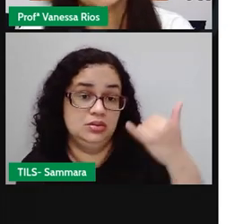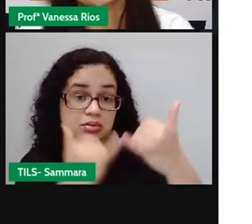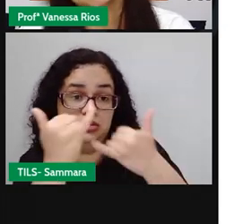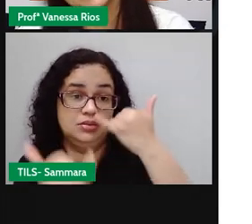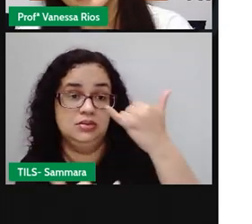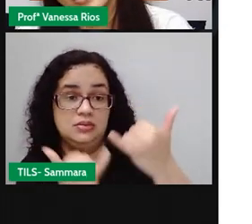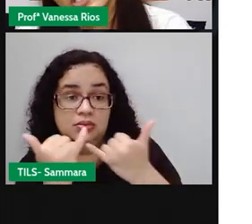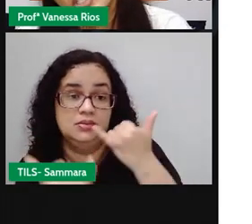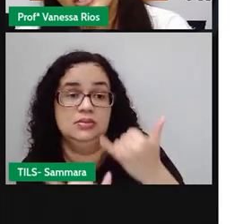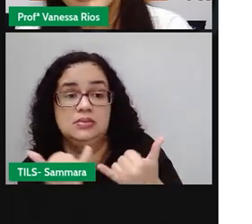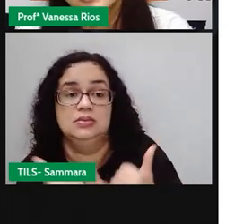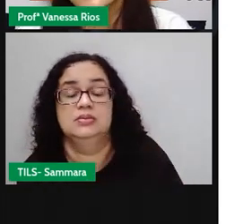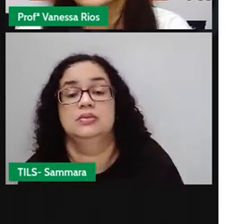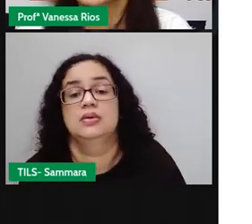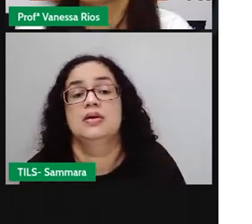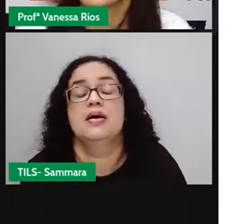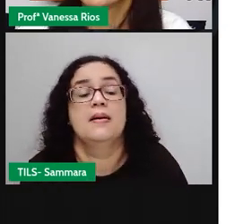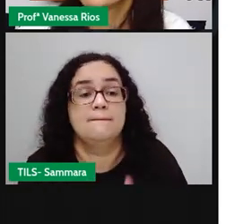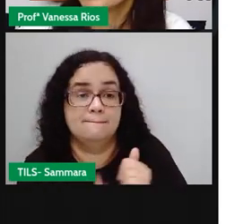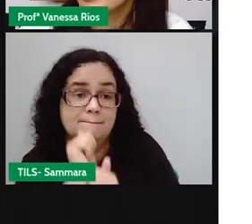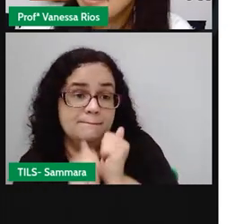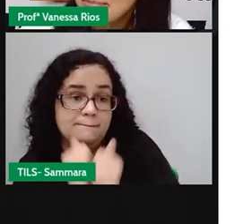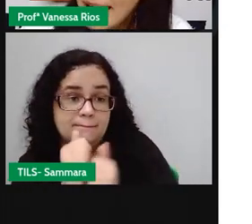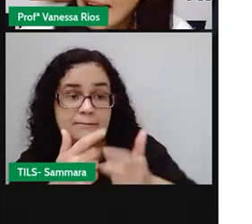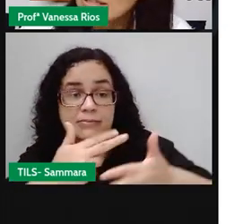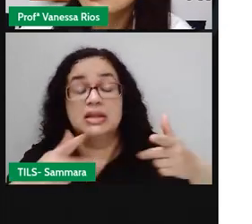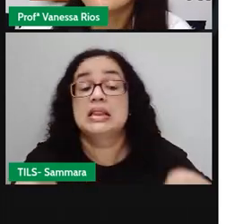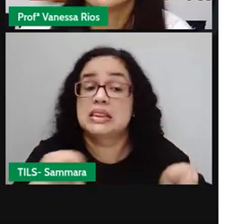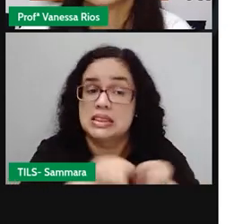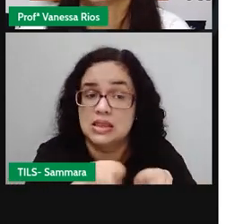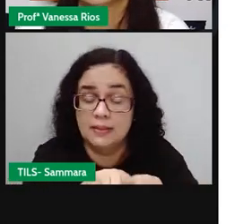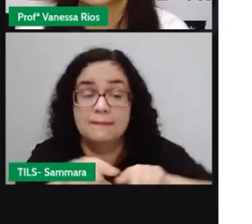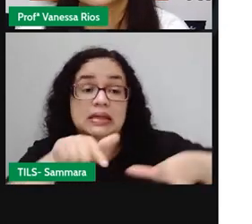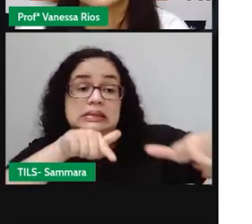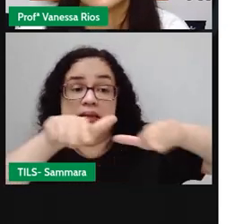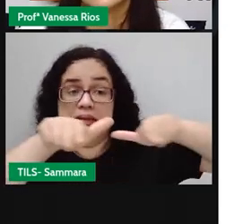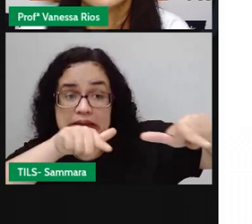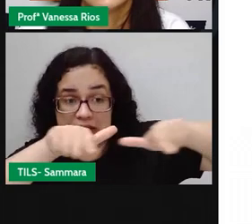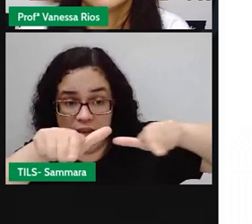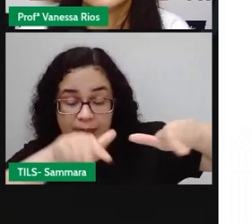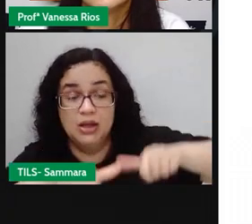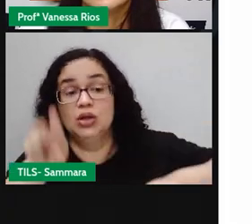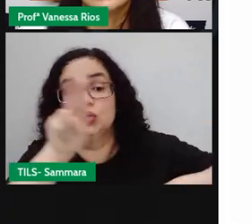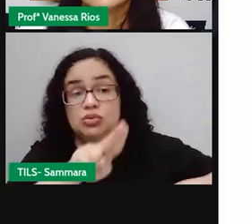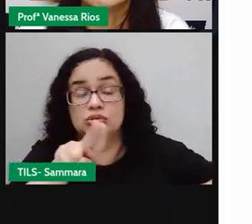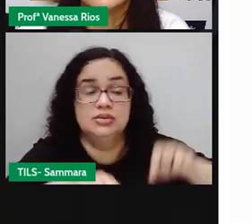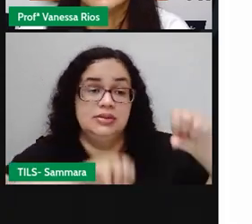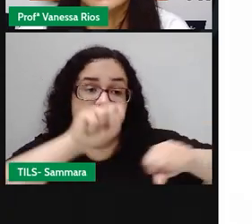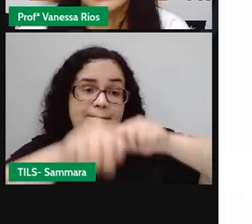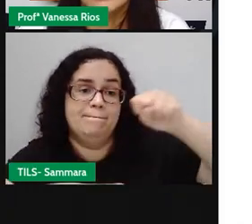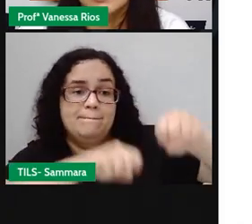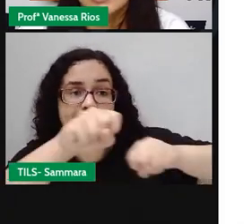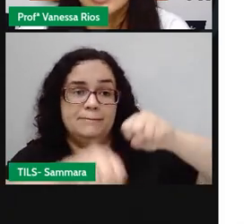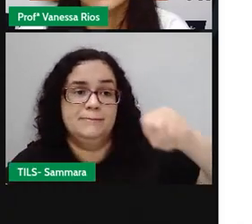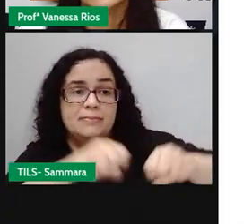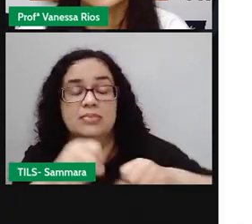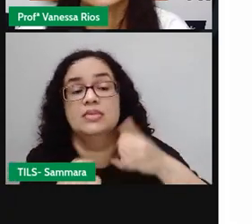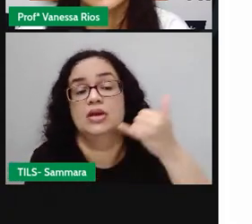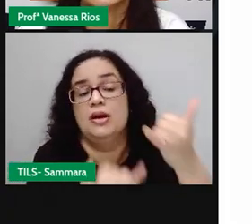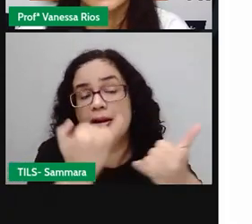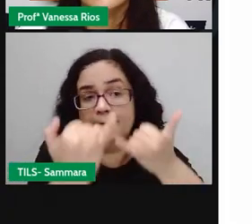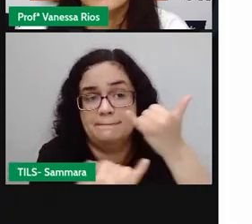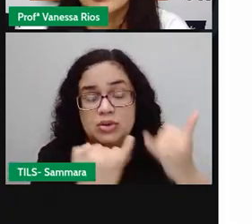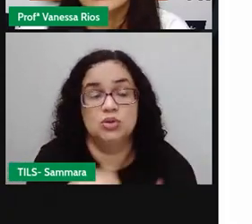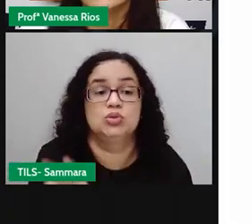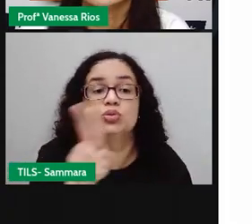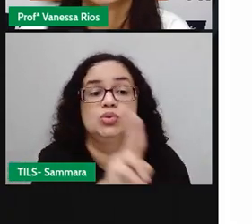um equipamento esportivo, às vezes equipamento de trabalho também, né? Que é a bicicleta. Mas aí é um brinquedo